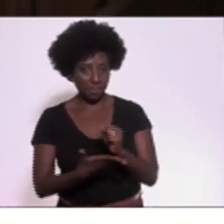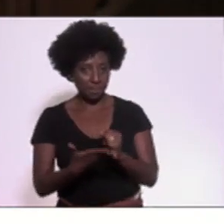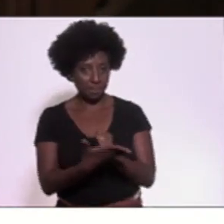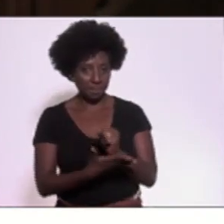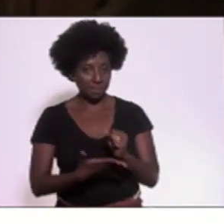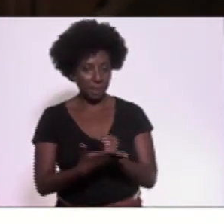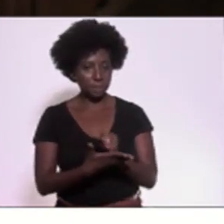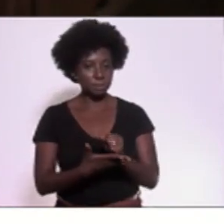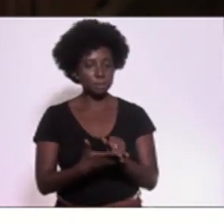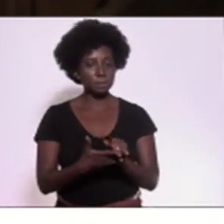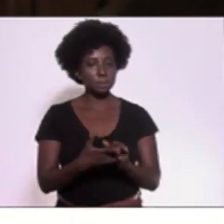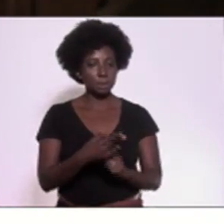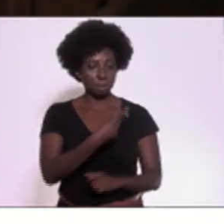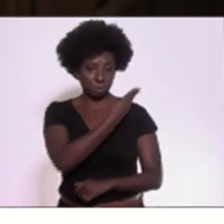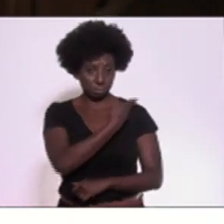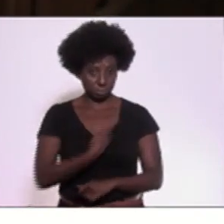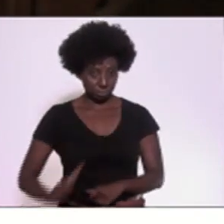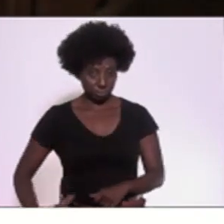sustentação da República,